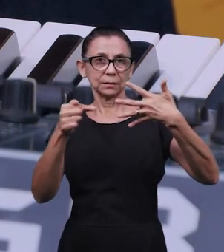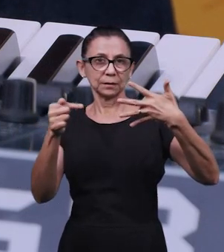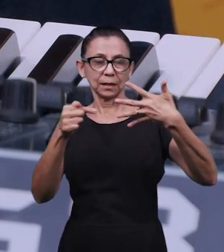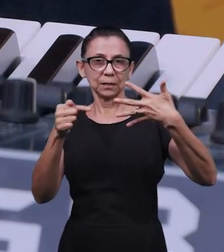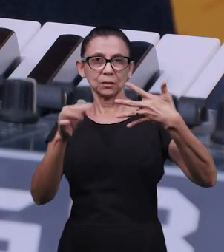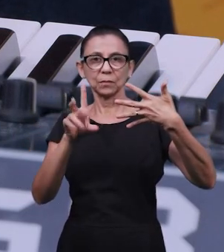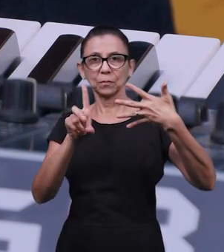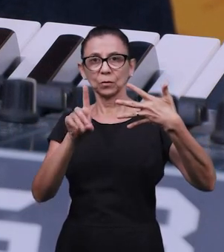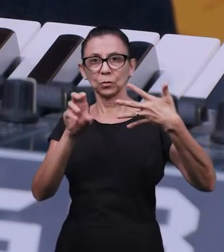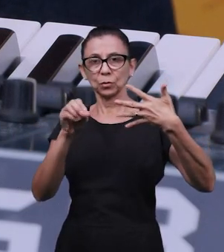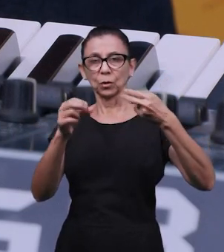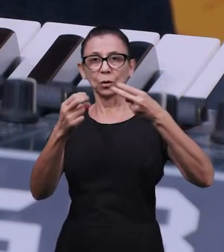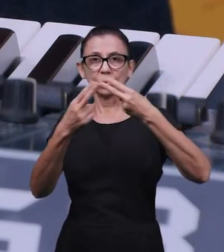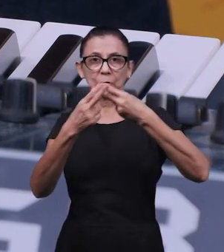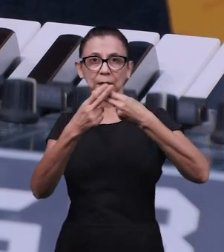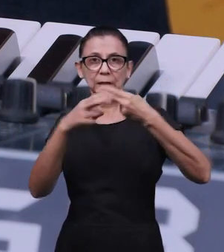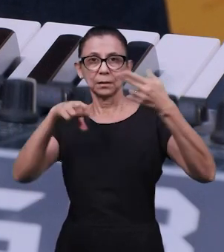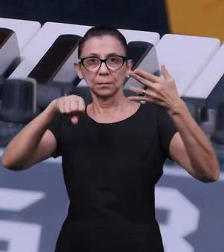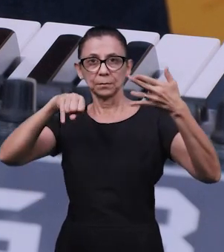Ré maior,